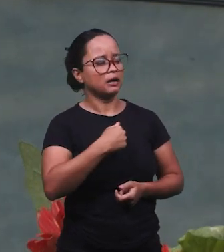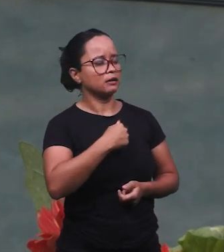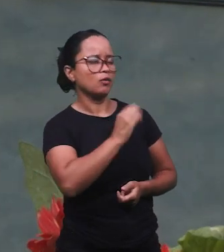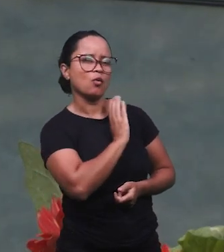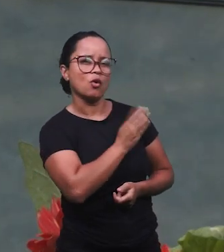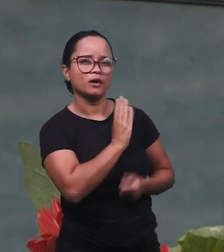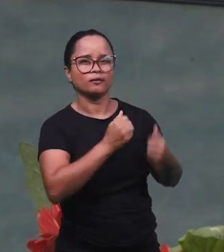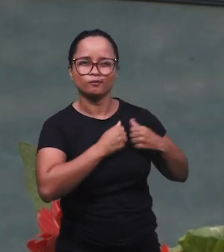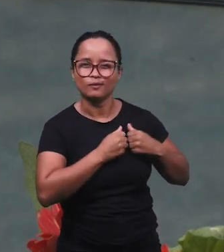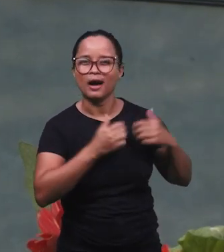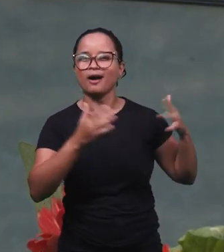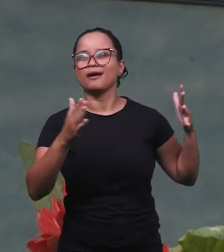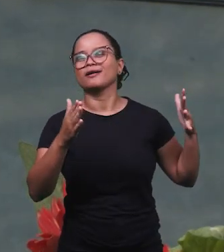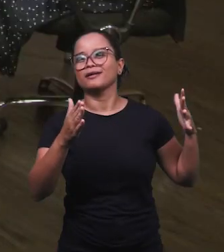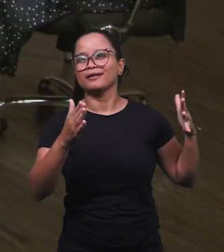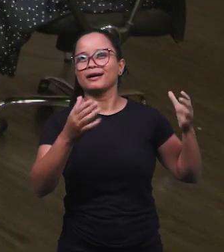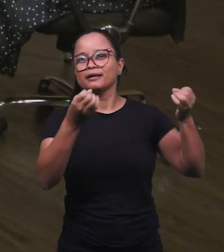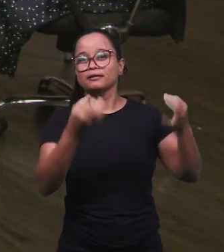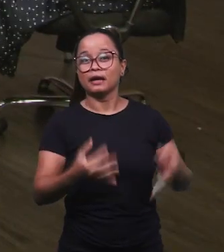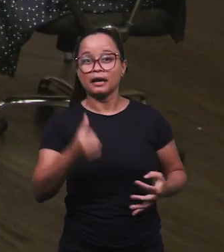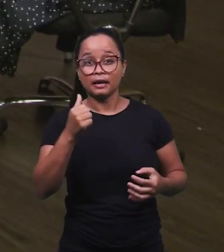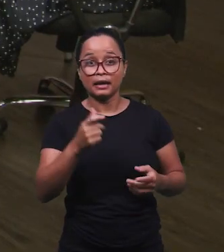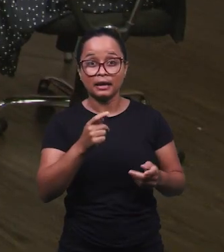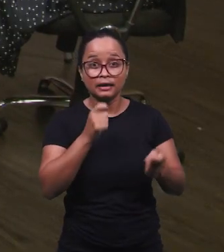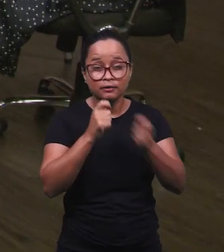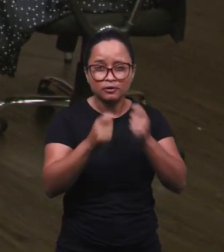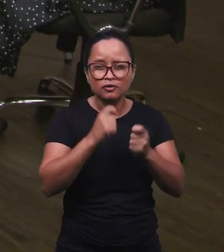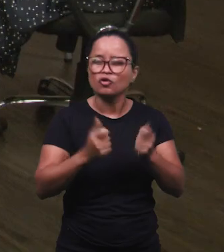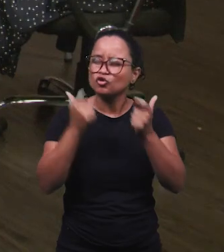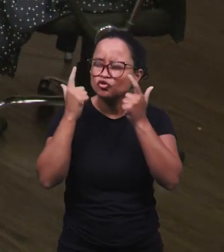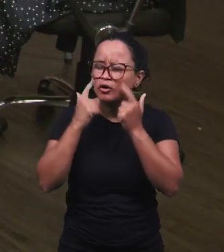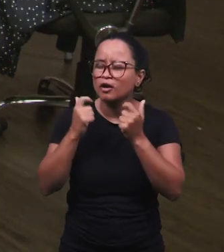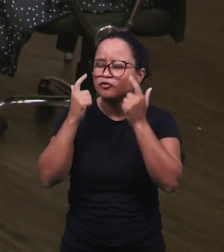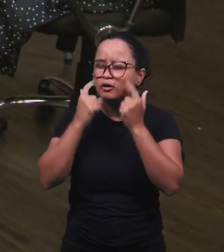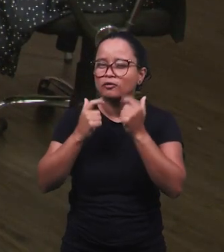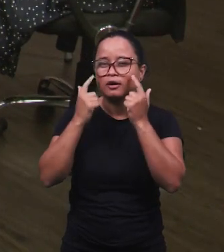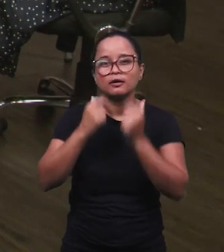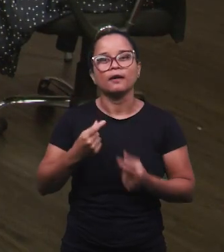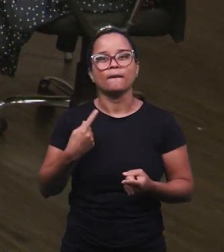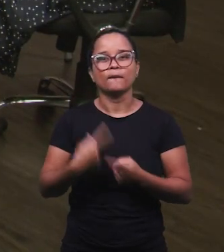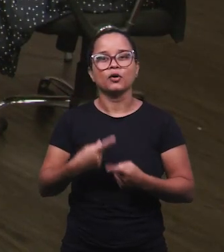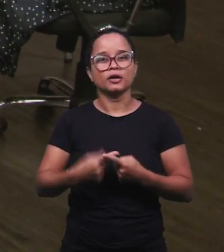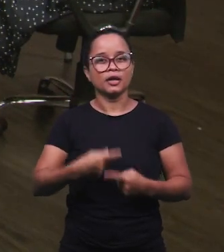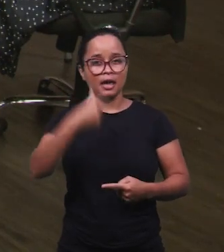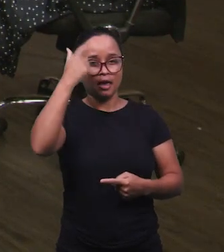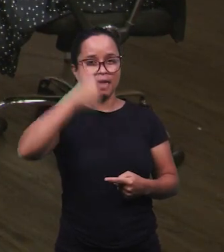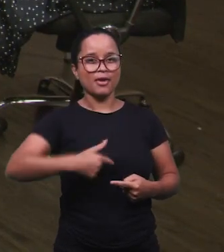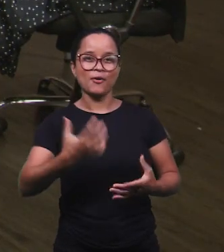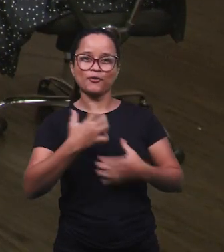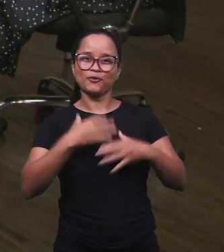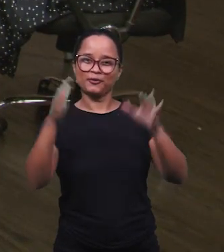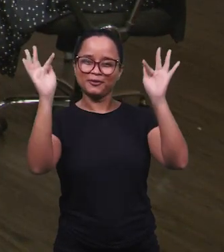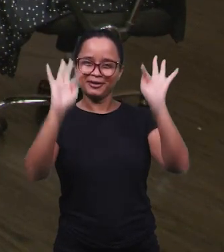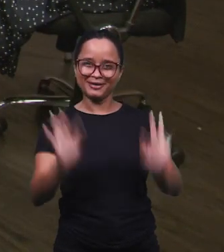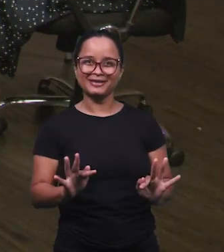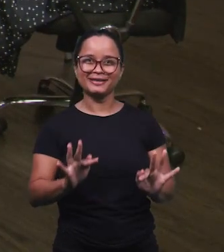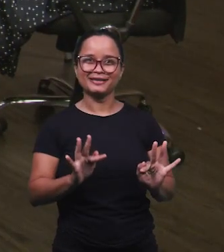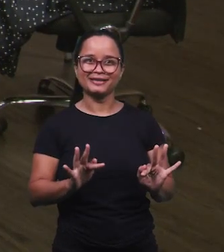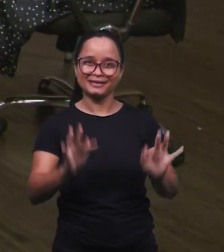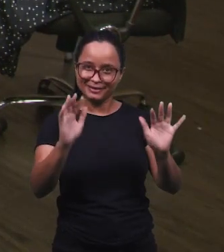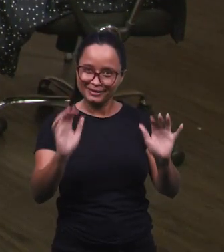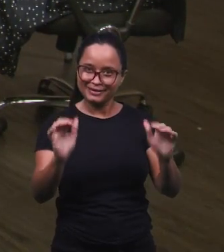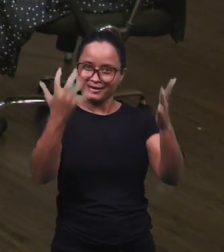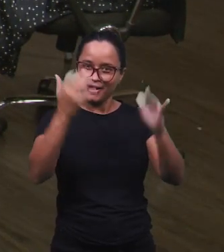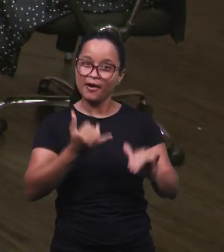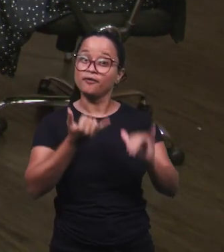coração, né? E ela começou a chorar do outro lado. Porque aí eu fui falar por que eu estava feliz em participar daquele